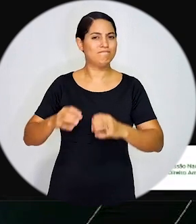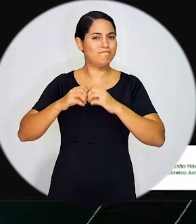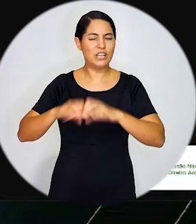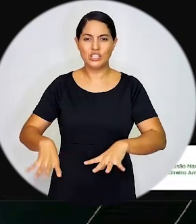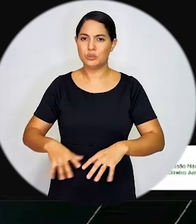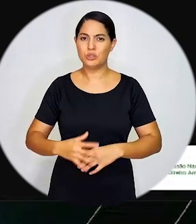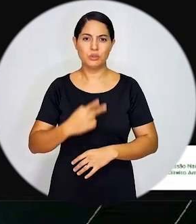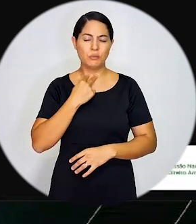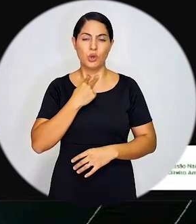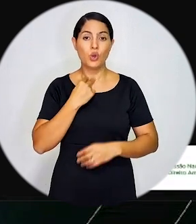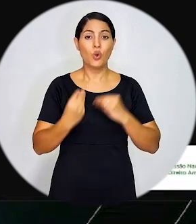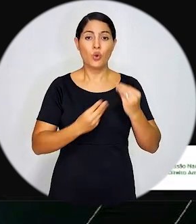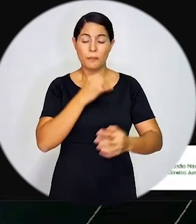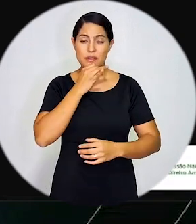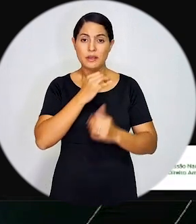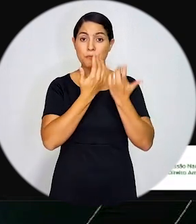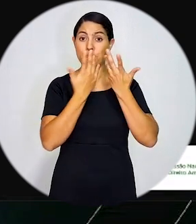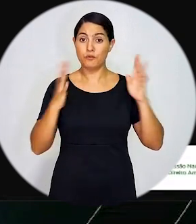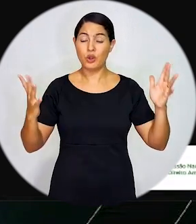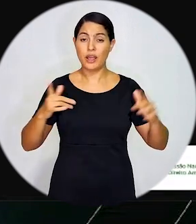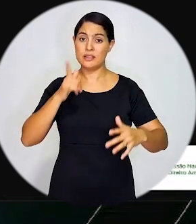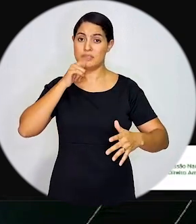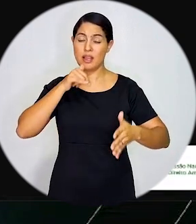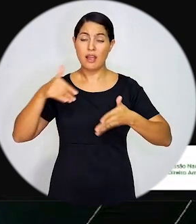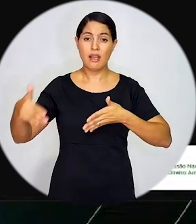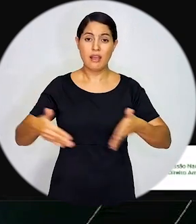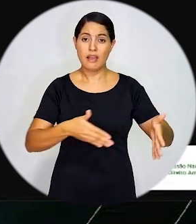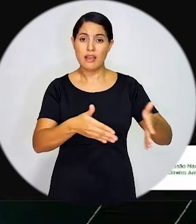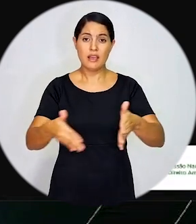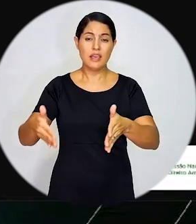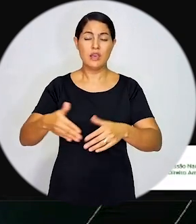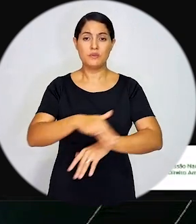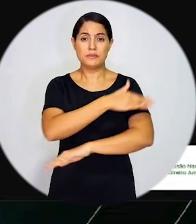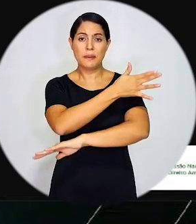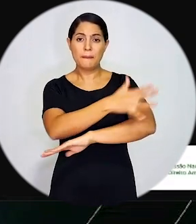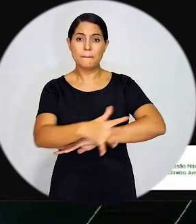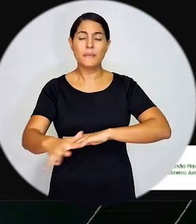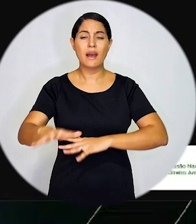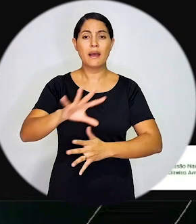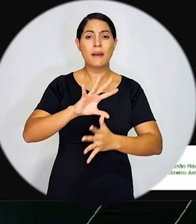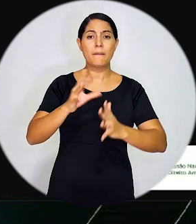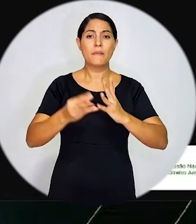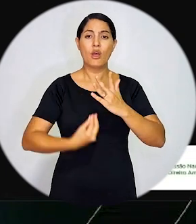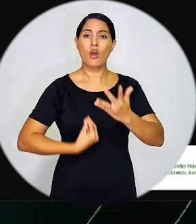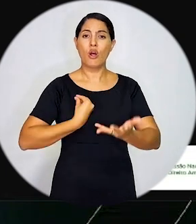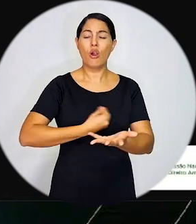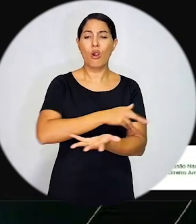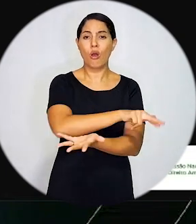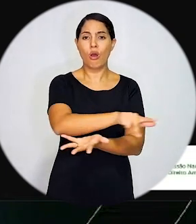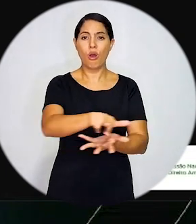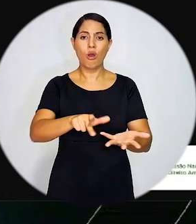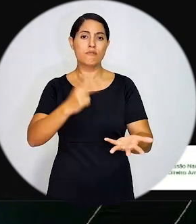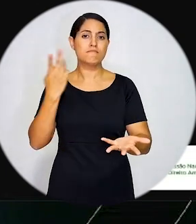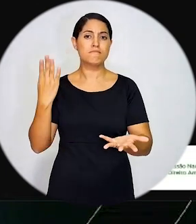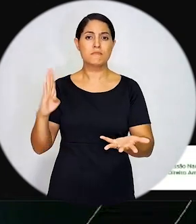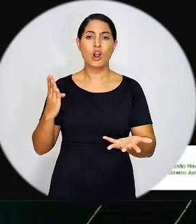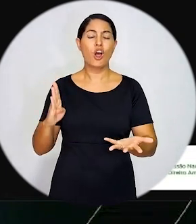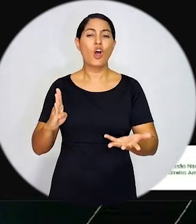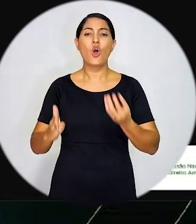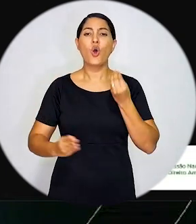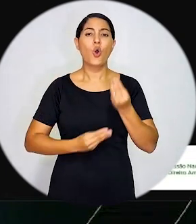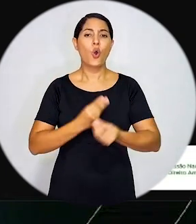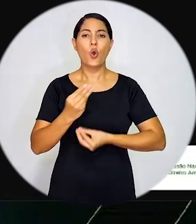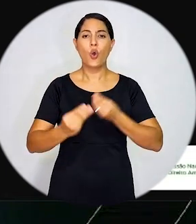As florestas, os rios, os mares e a diversidade biológica são tesouros do Brasil, que devemos preservar